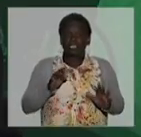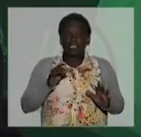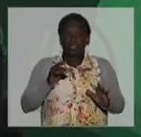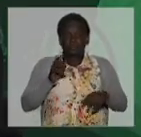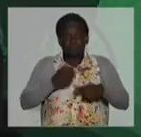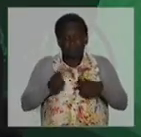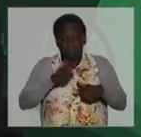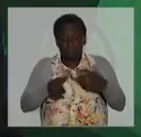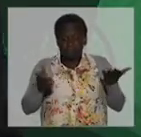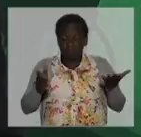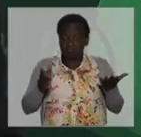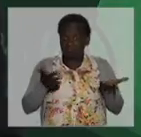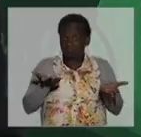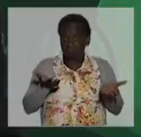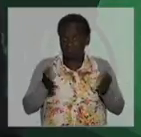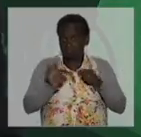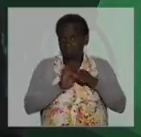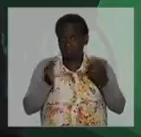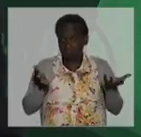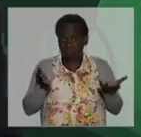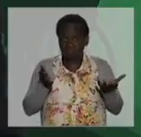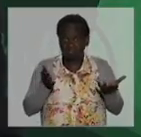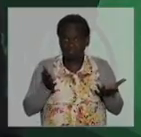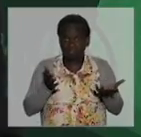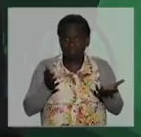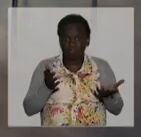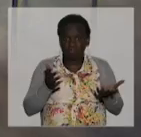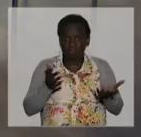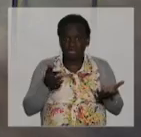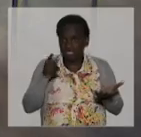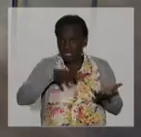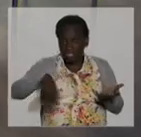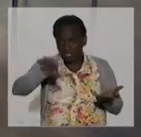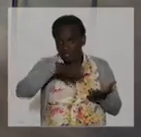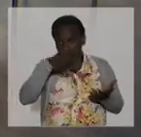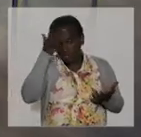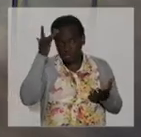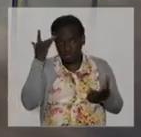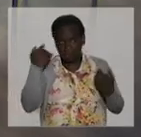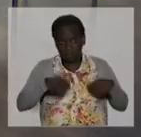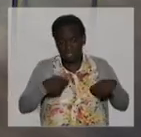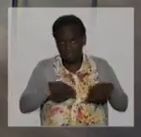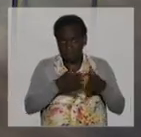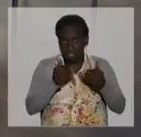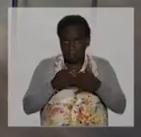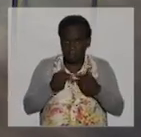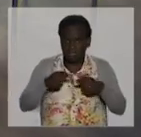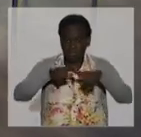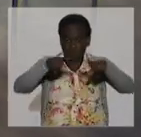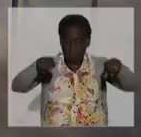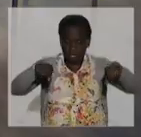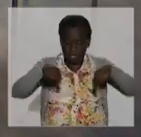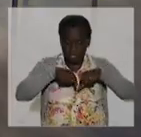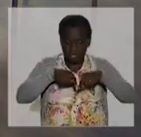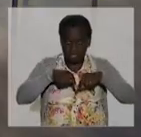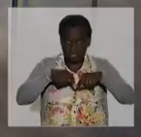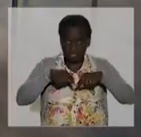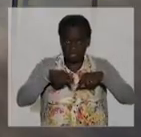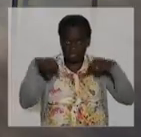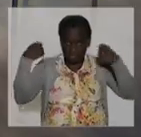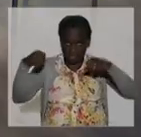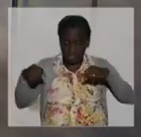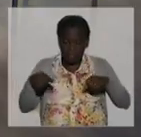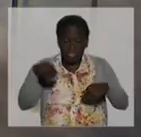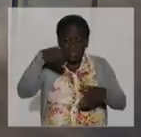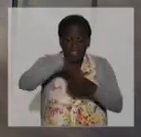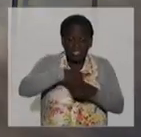por uma questão, vamos colocar assim, de mercado, uma quadra, quantas salas de aula você